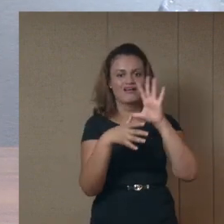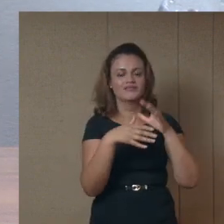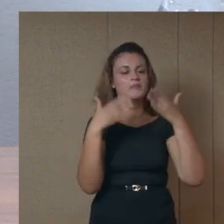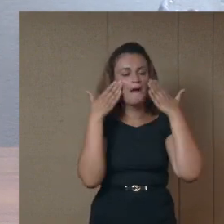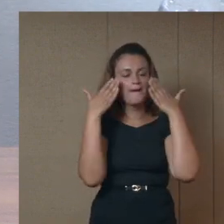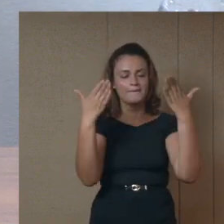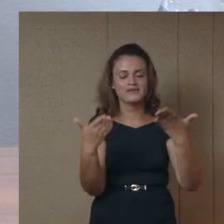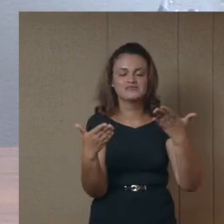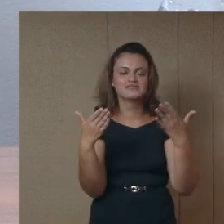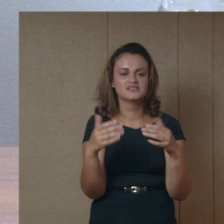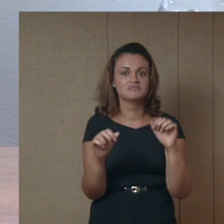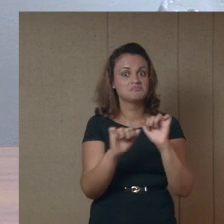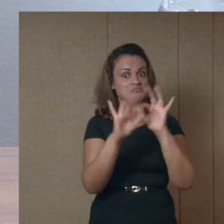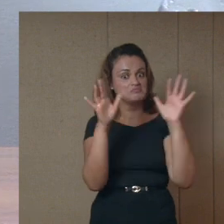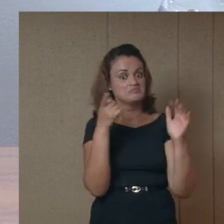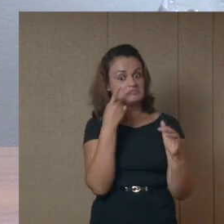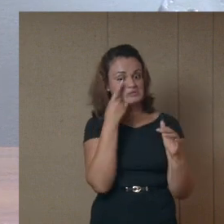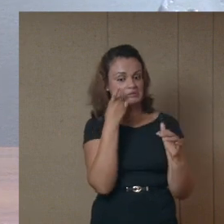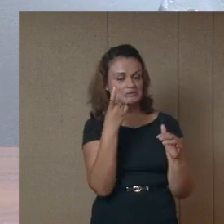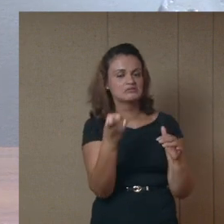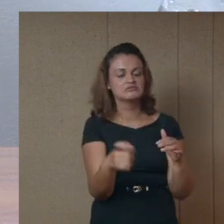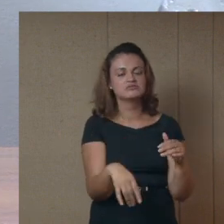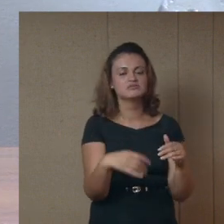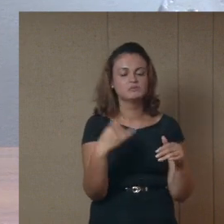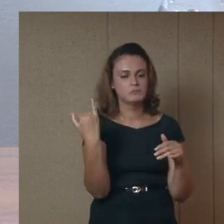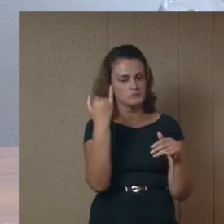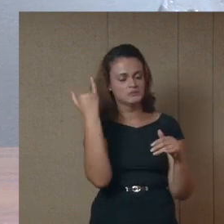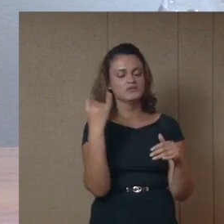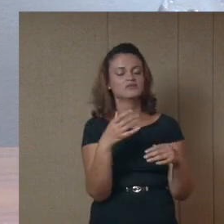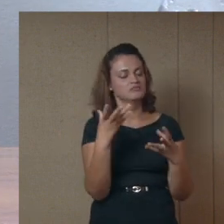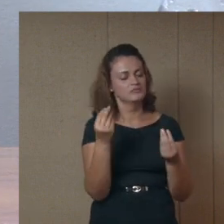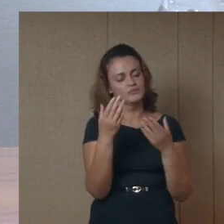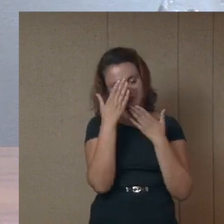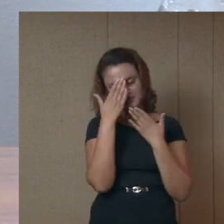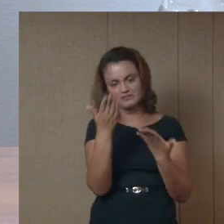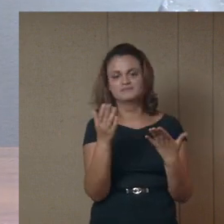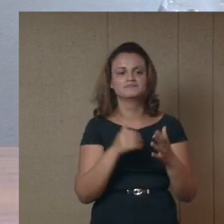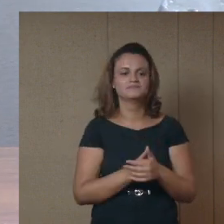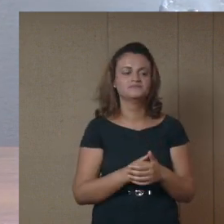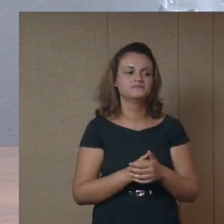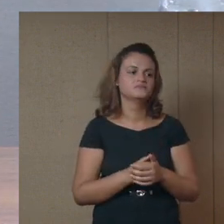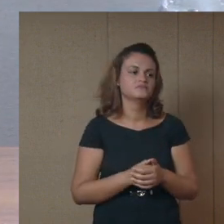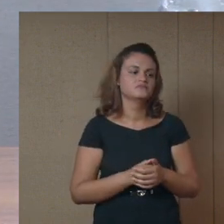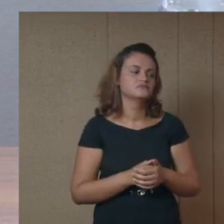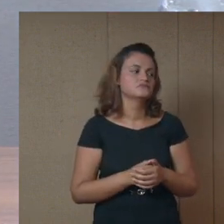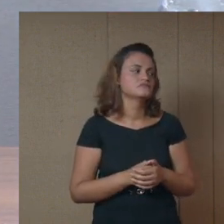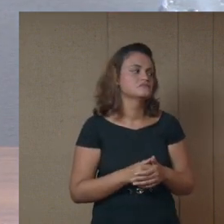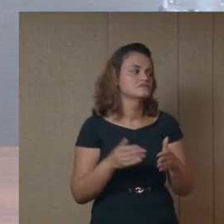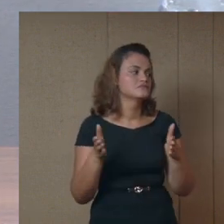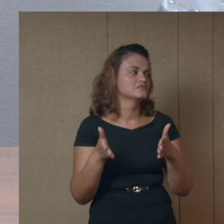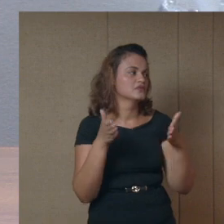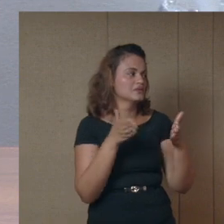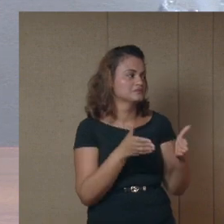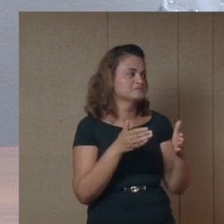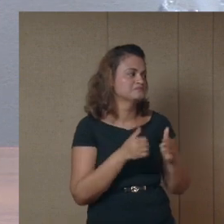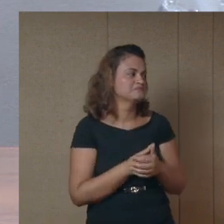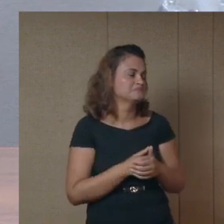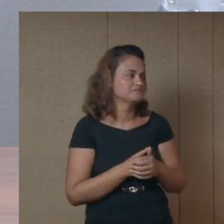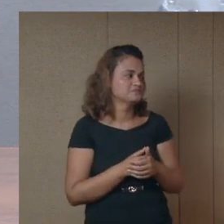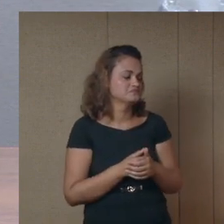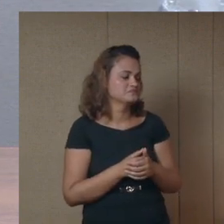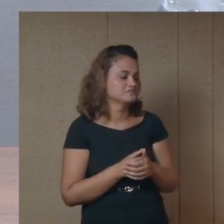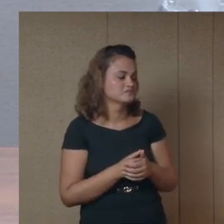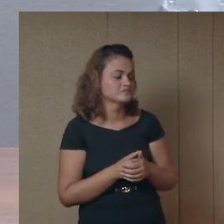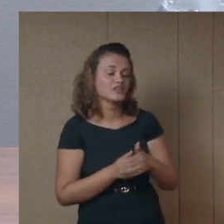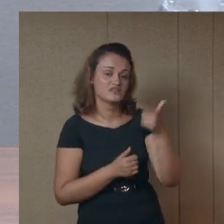apresentação muito interessante muito útil muito obrigado e o passo então a palavra o nosso